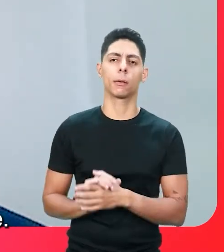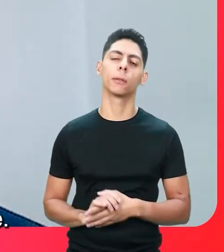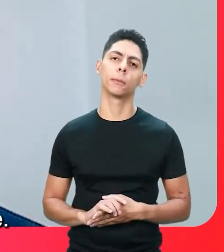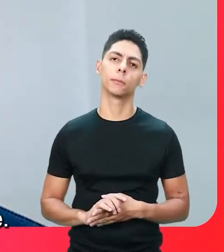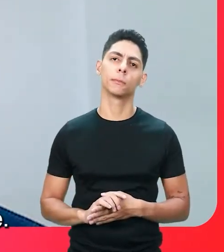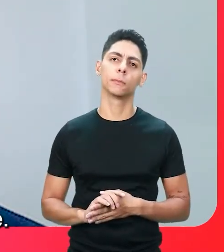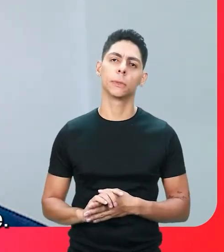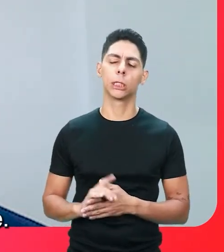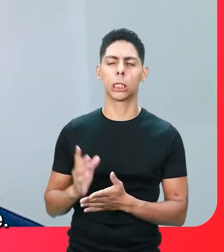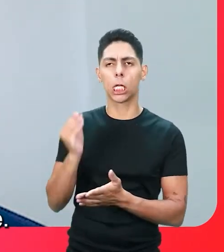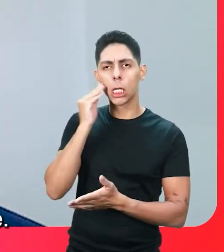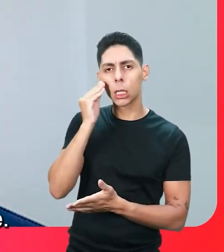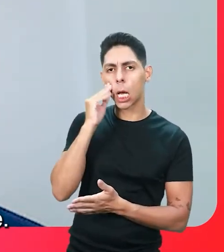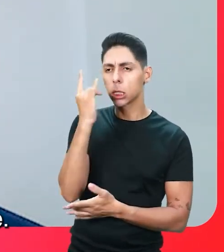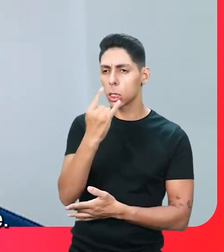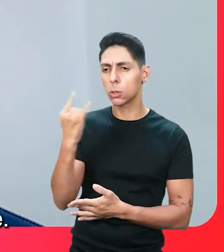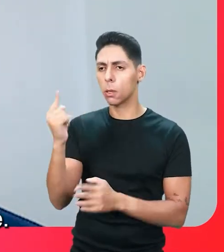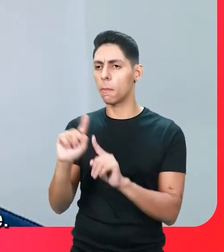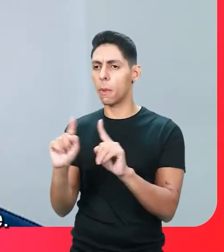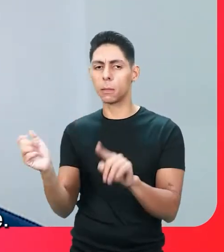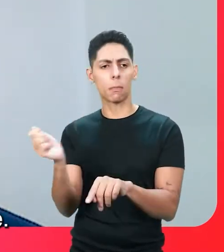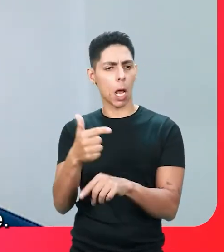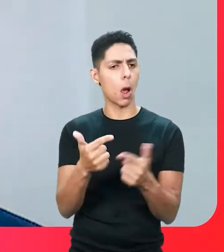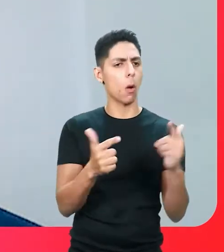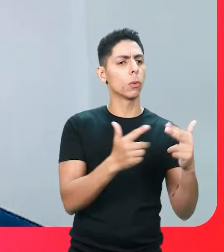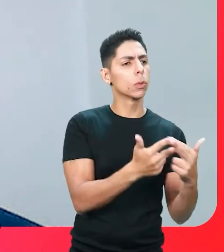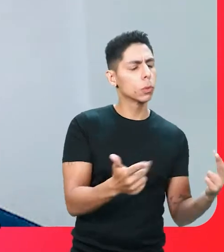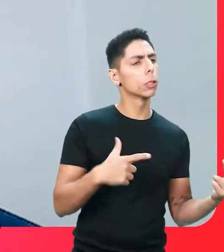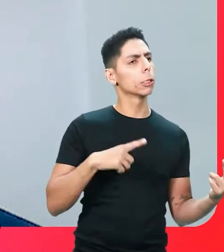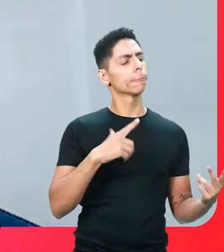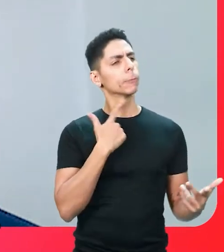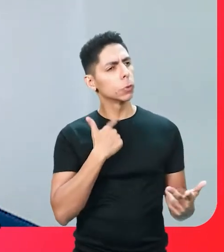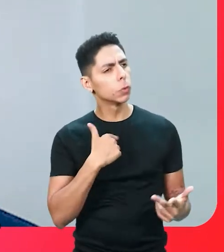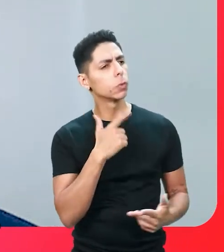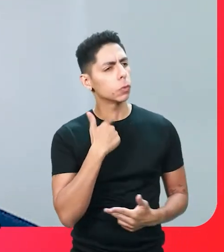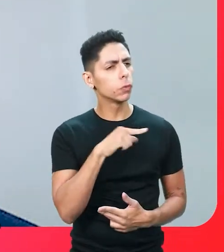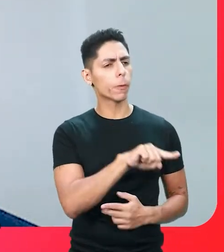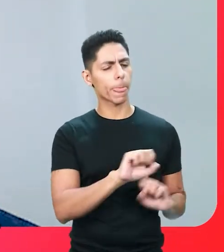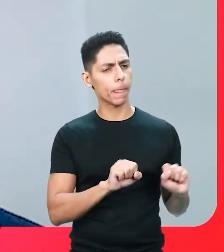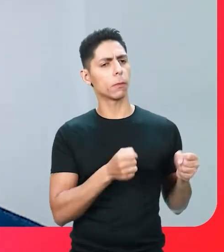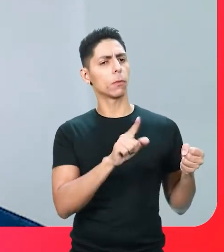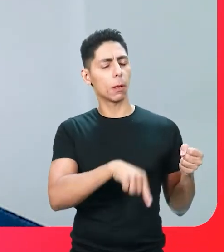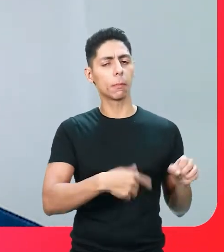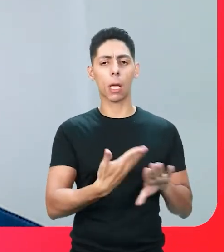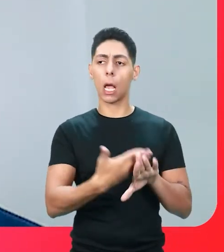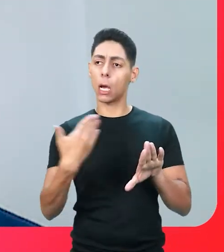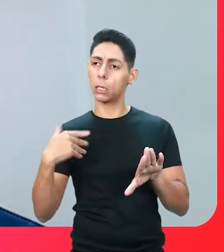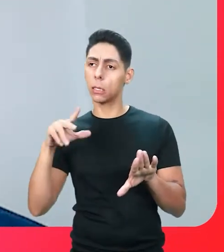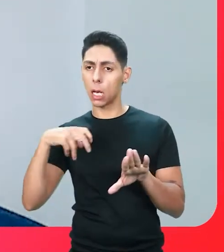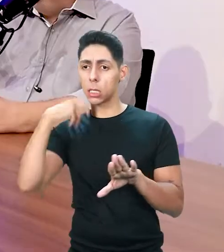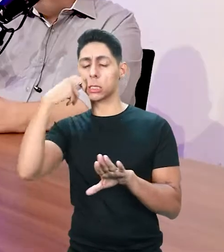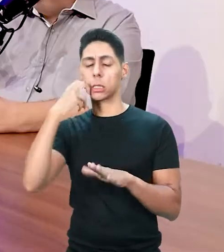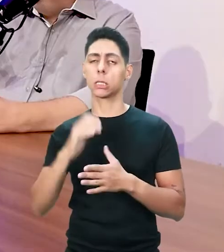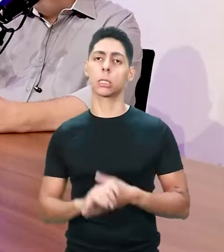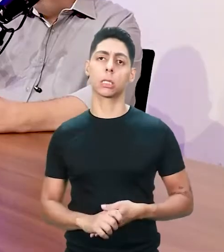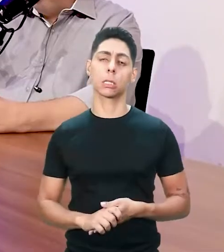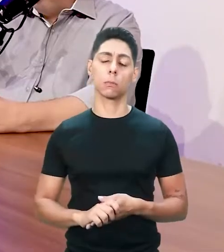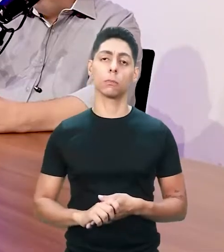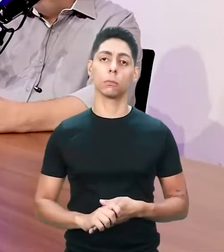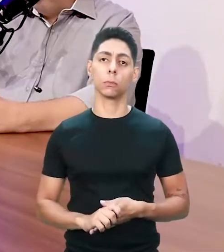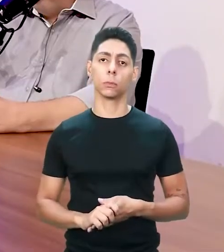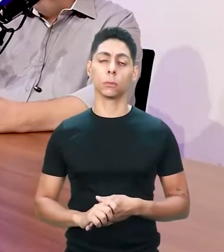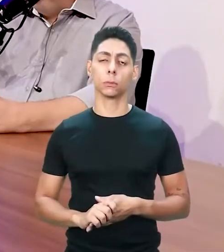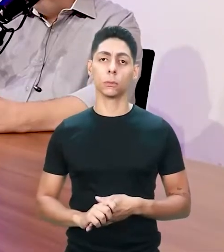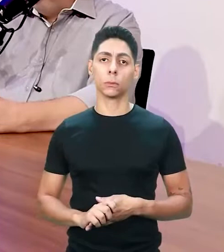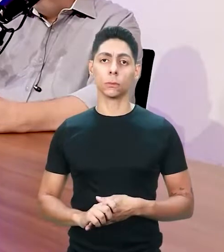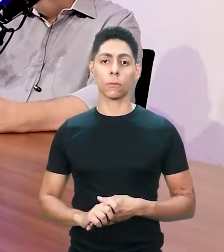de seduzir, para outras coisas eu tinha uma determinação tão grande, e para isso eu ainda era bem tímido. Então, por exemplo,